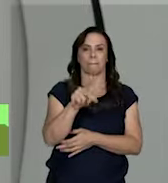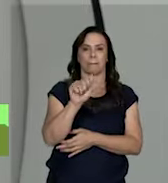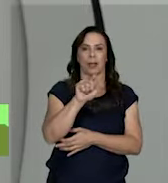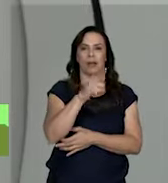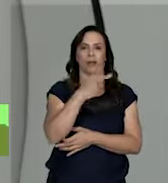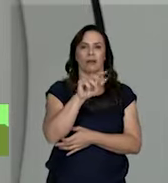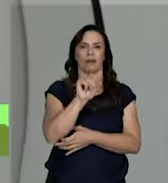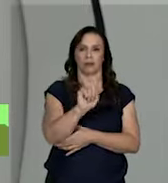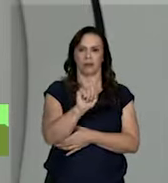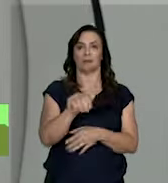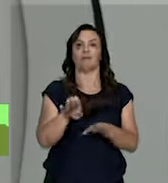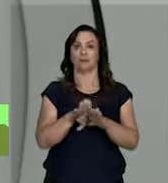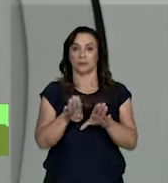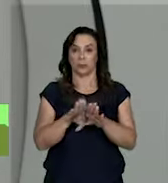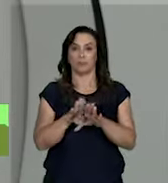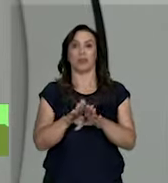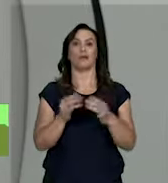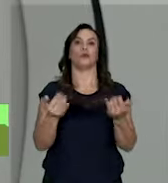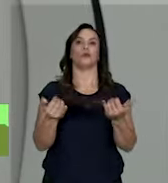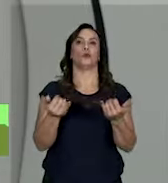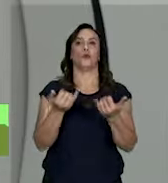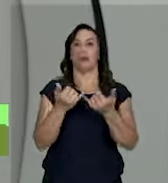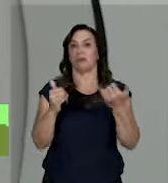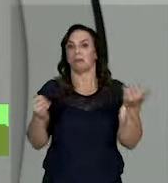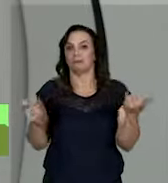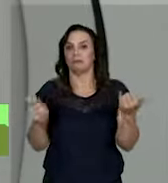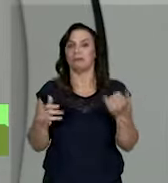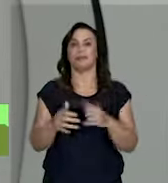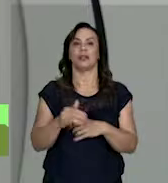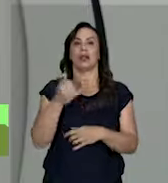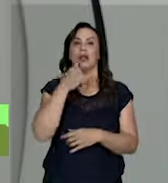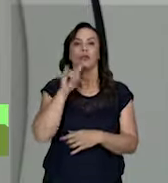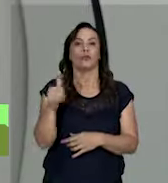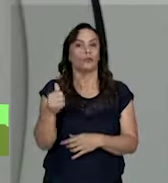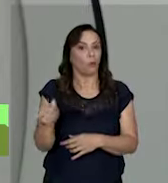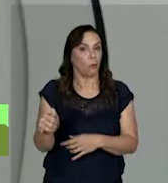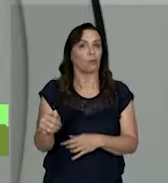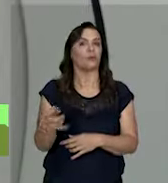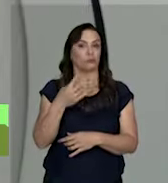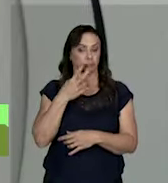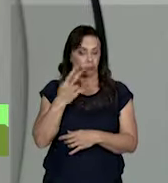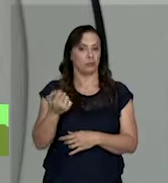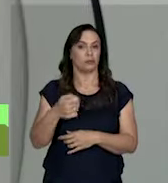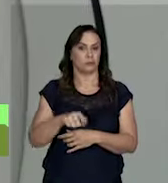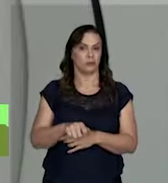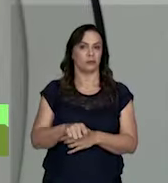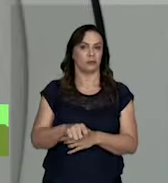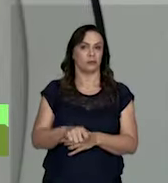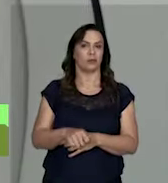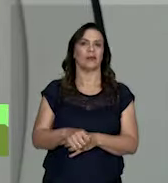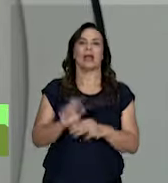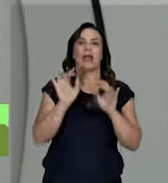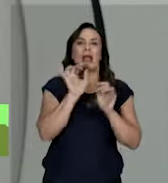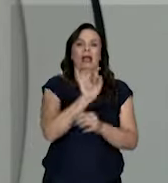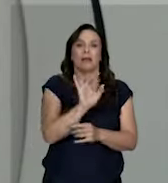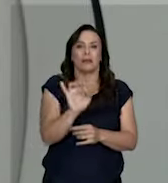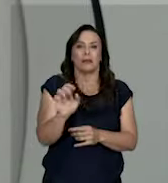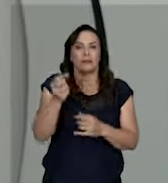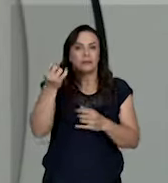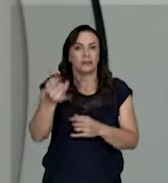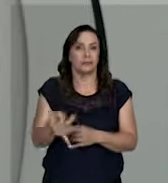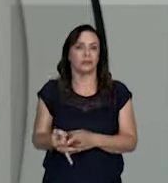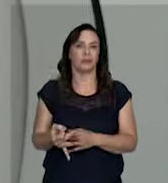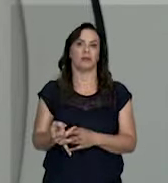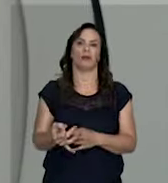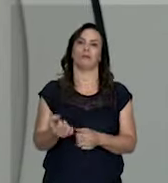essas ações aqui, né? Inicialmente, eu vou falar sobre a dependência desse cigarro aqui. Quando